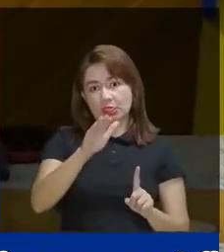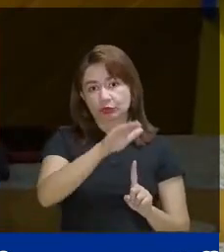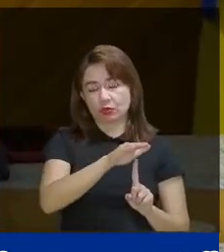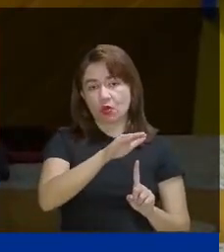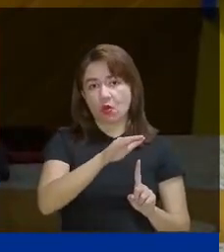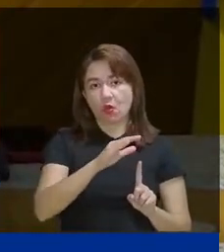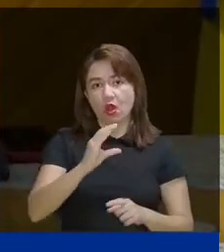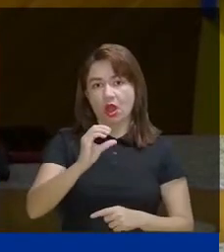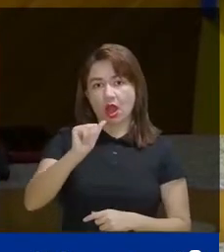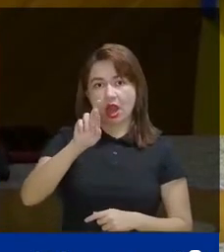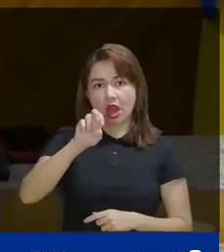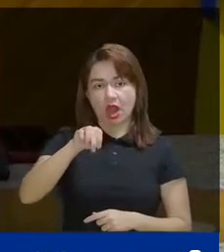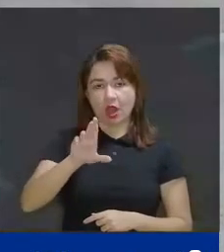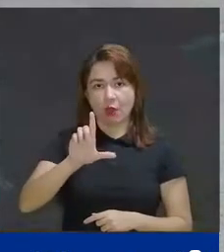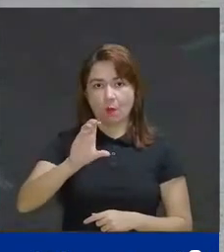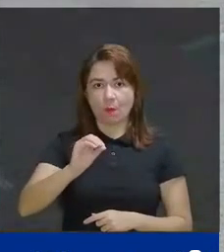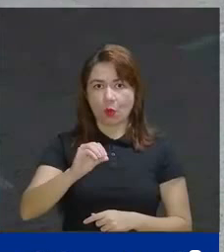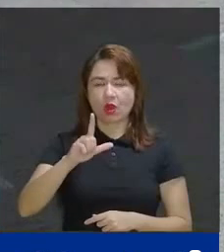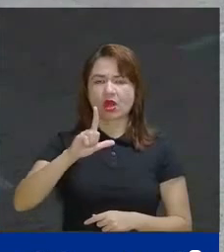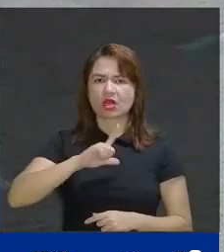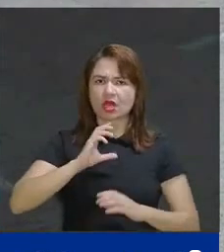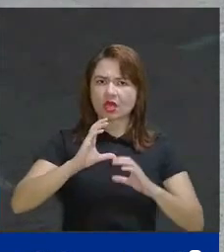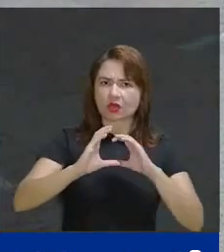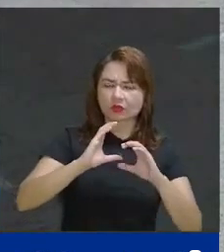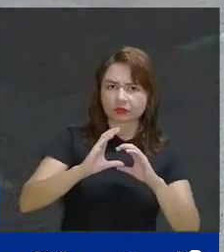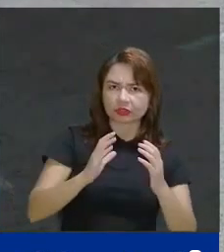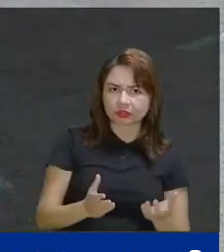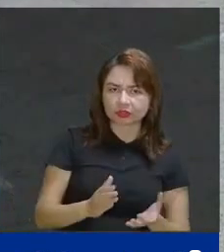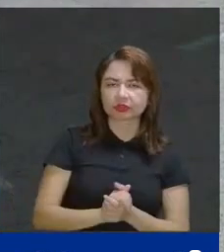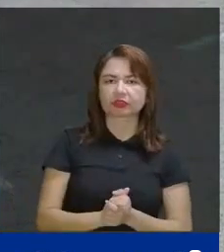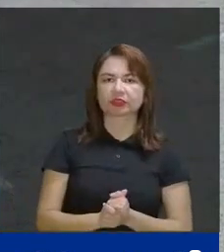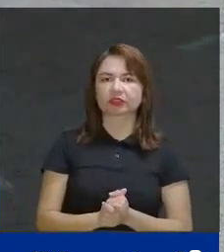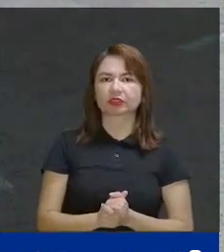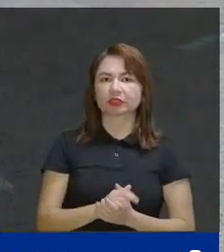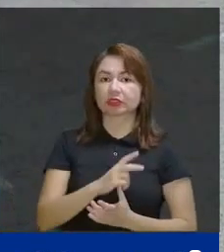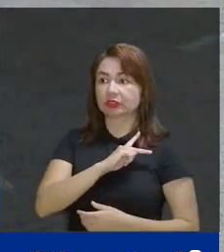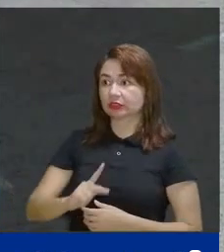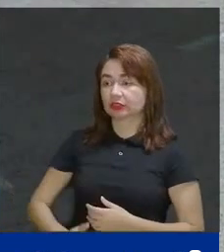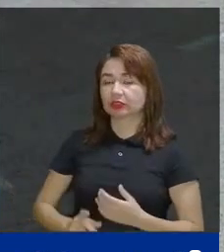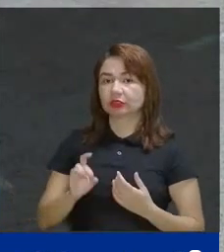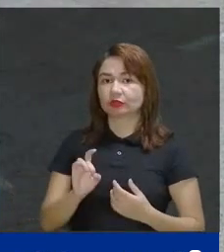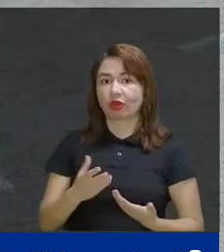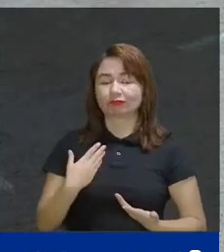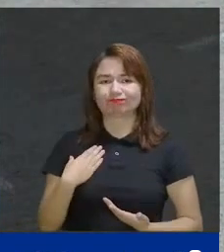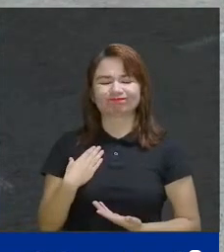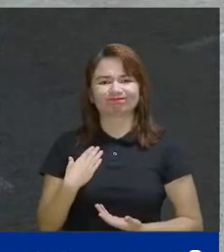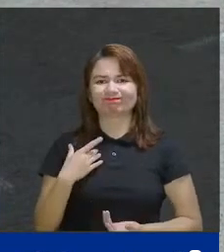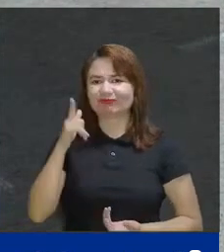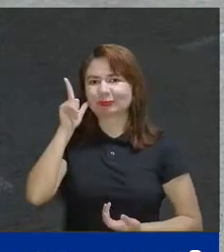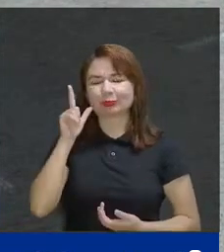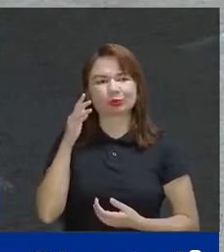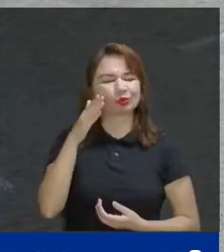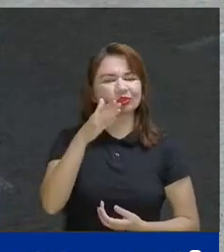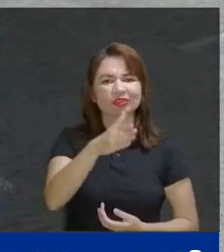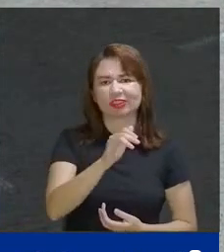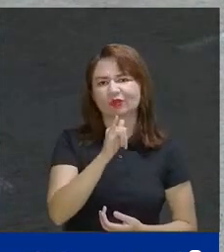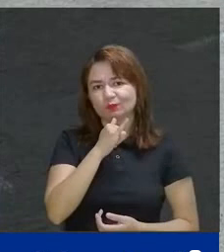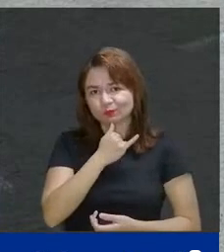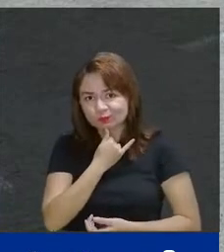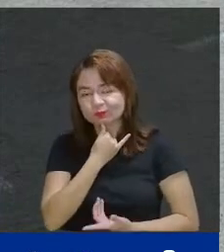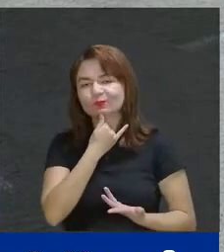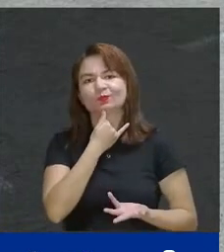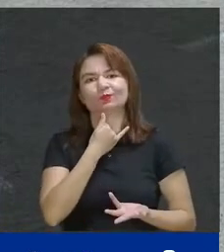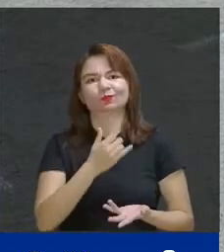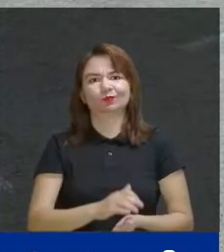proposição? Excelência, só aderir à sua manifestação, lamentar eu não ter podido estar